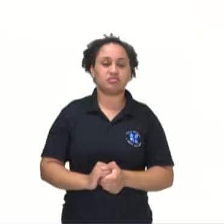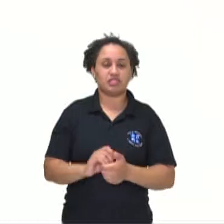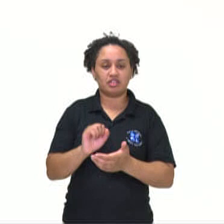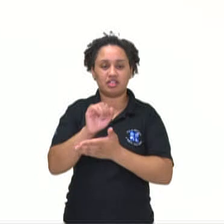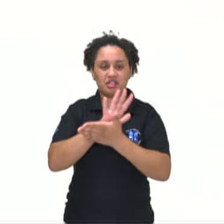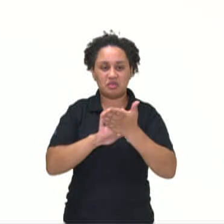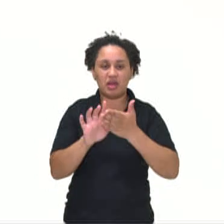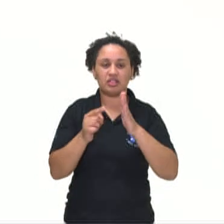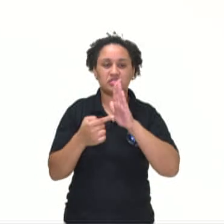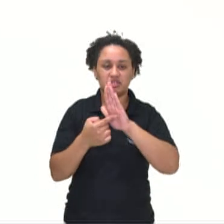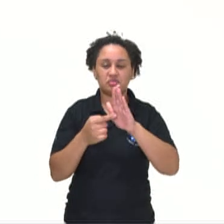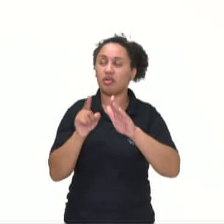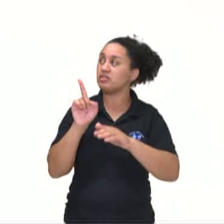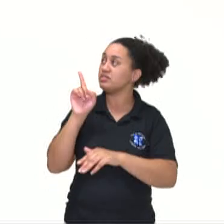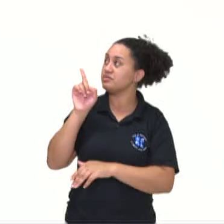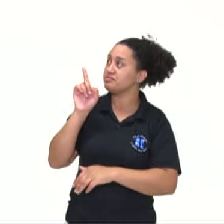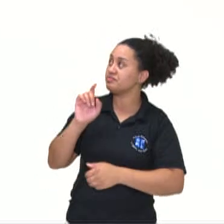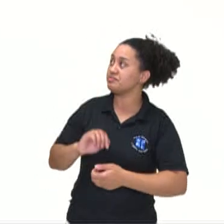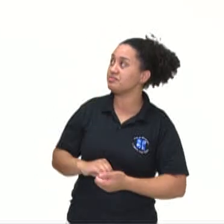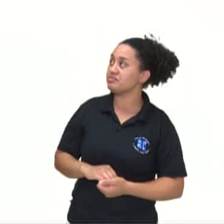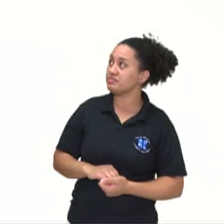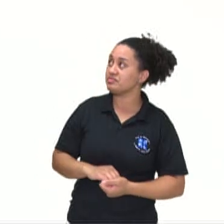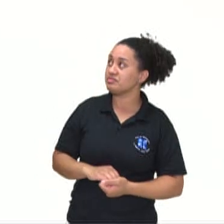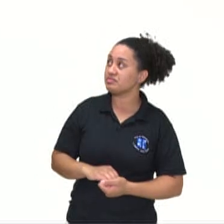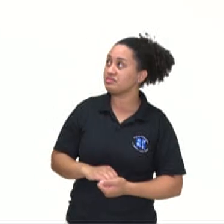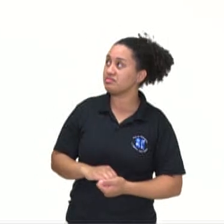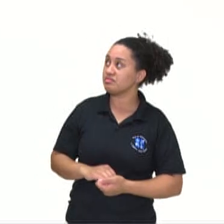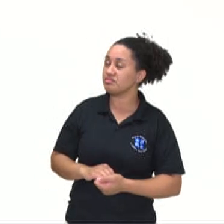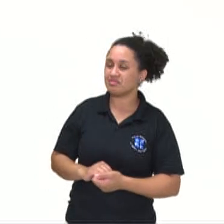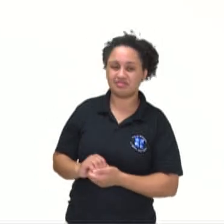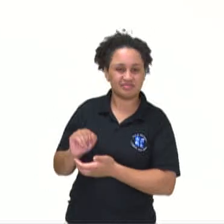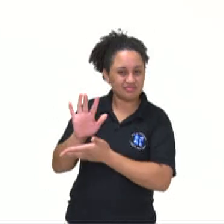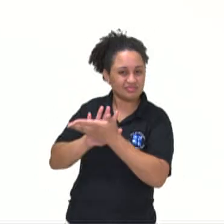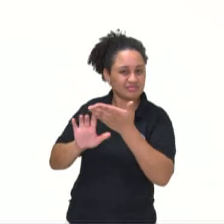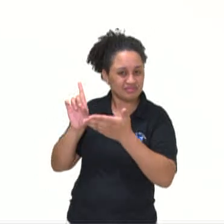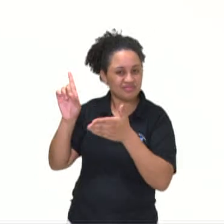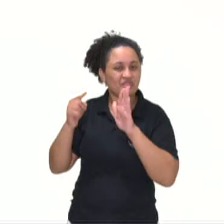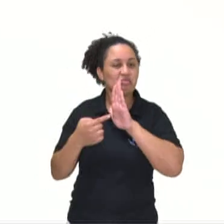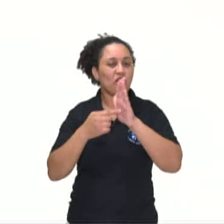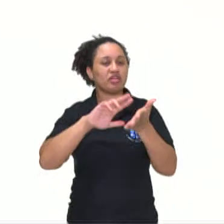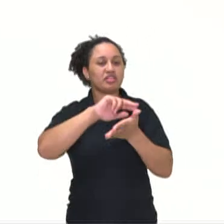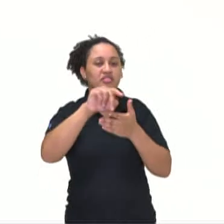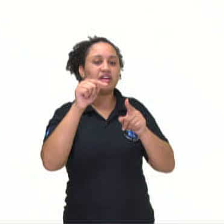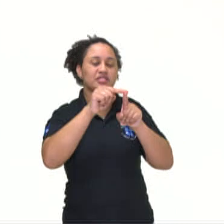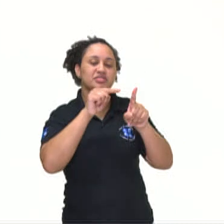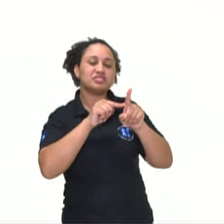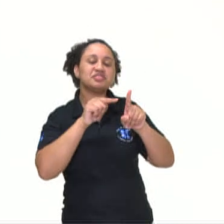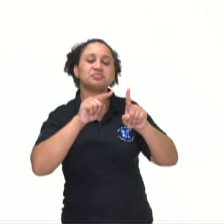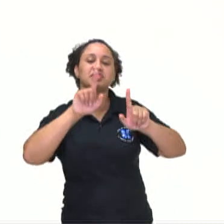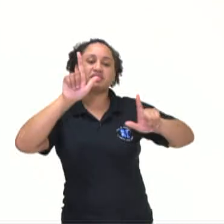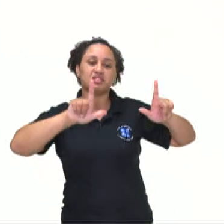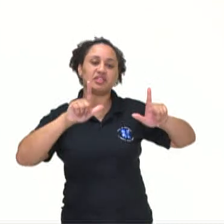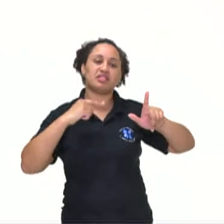aqui, que mostra para você diversos modelos de aparelhos de televisão, desde os aparelhos valvulados, que eram